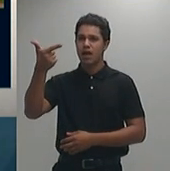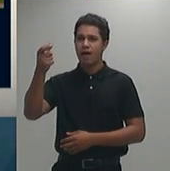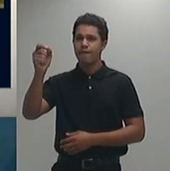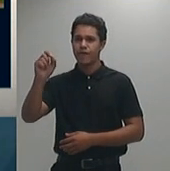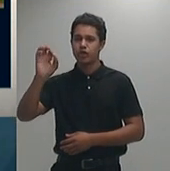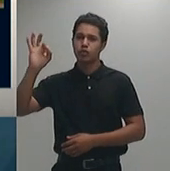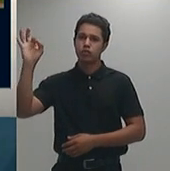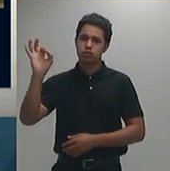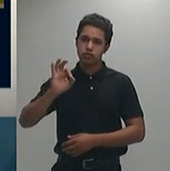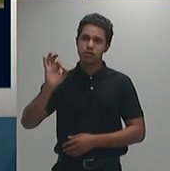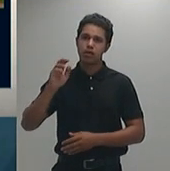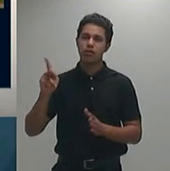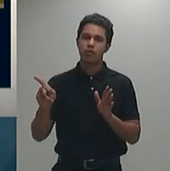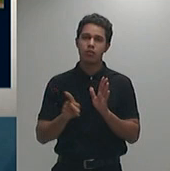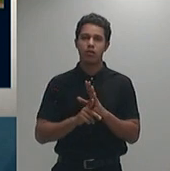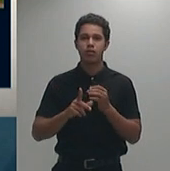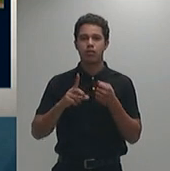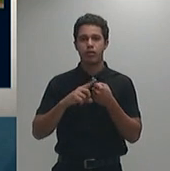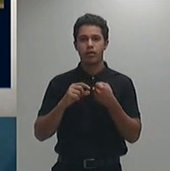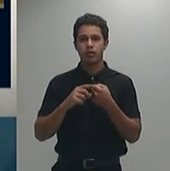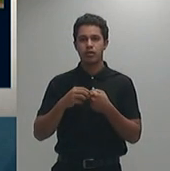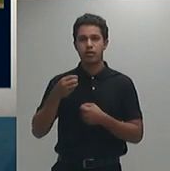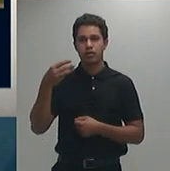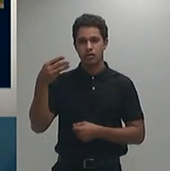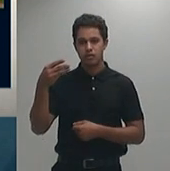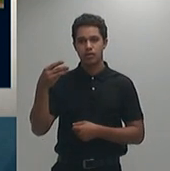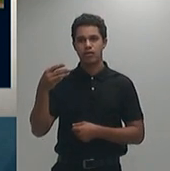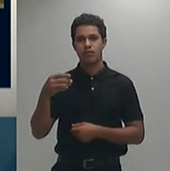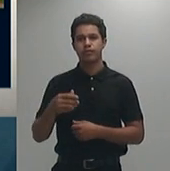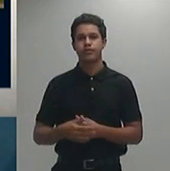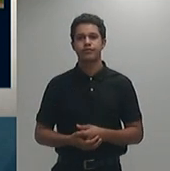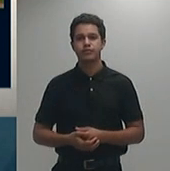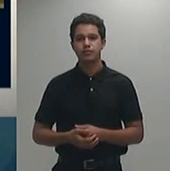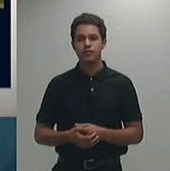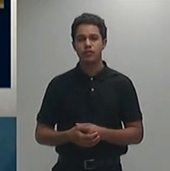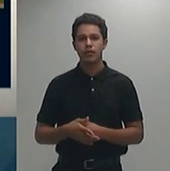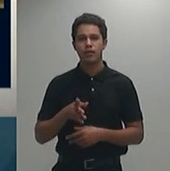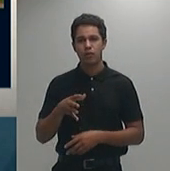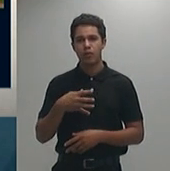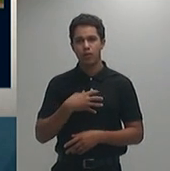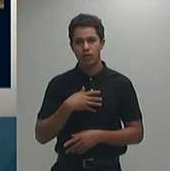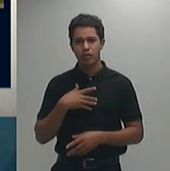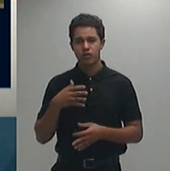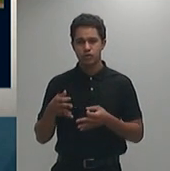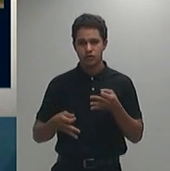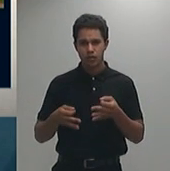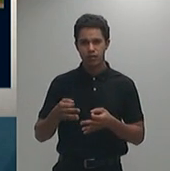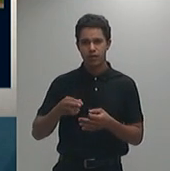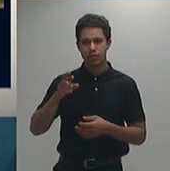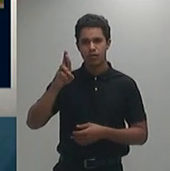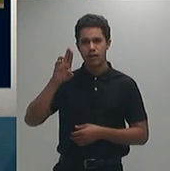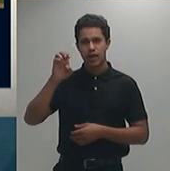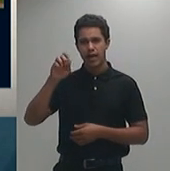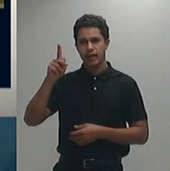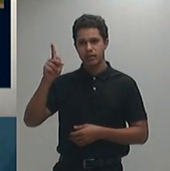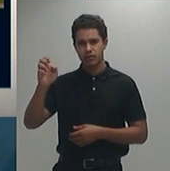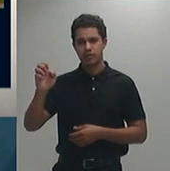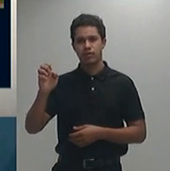parágrafo terceiro do artigo 20 o efeito por ocasião do julgamento do resp